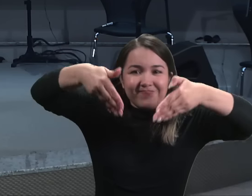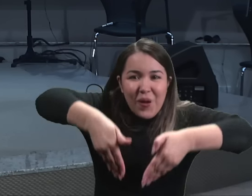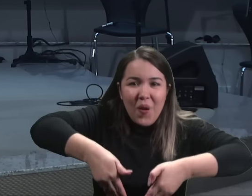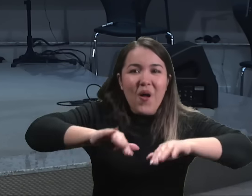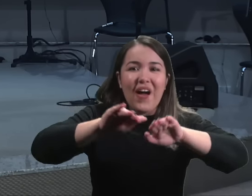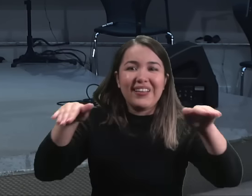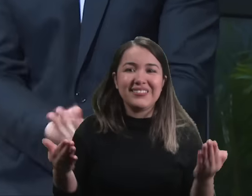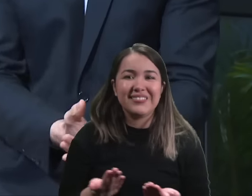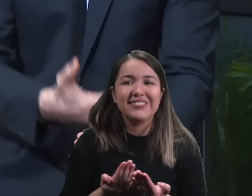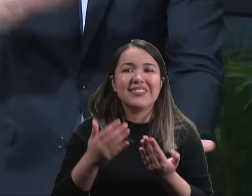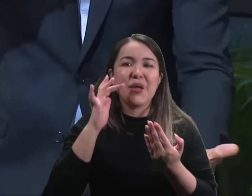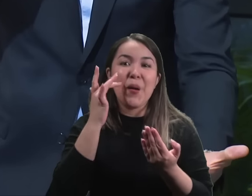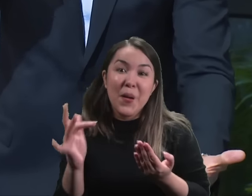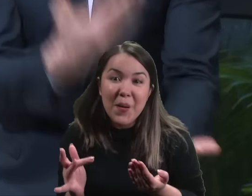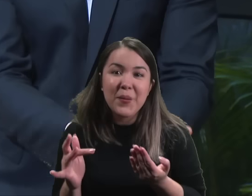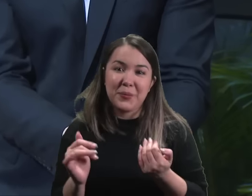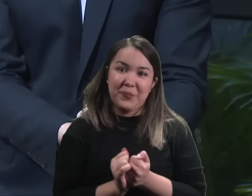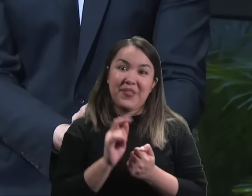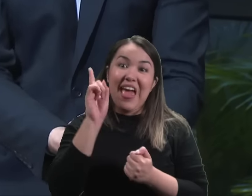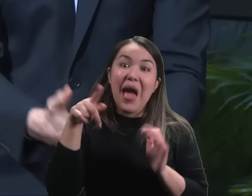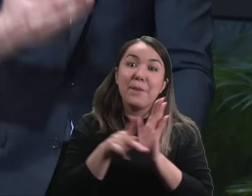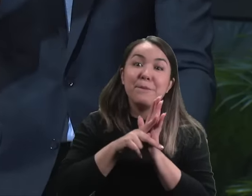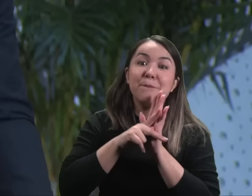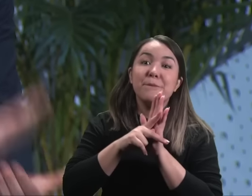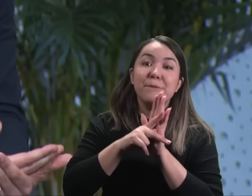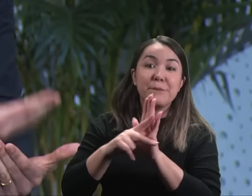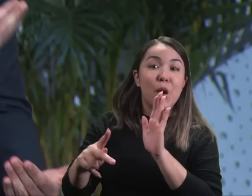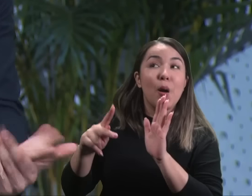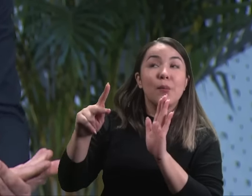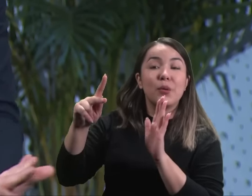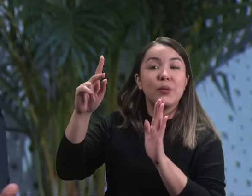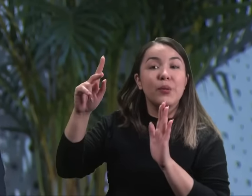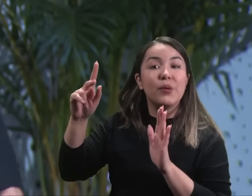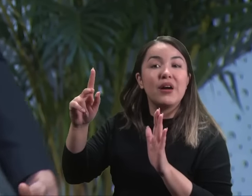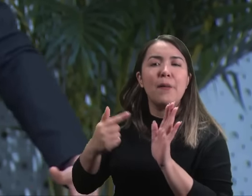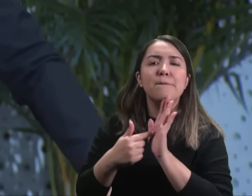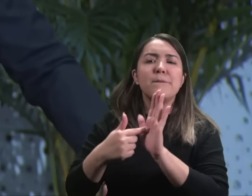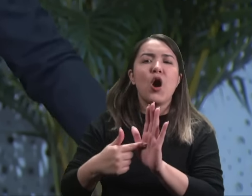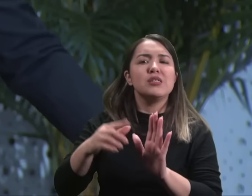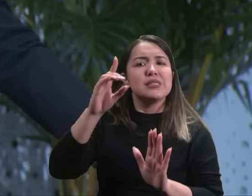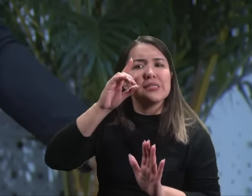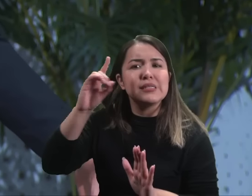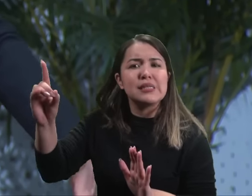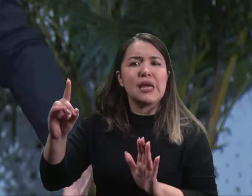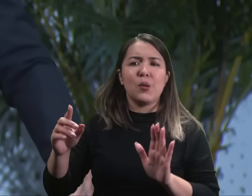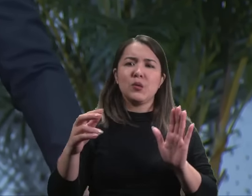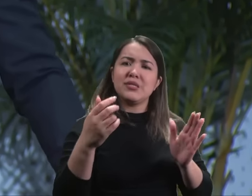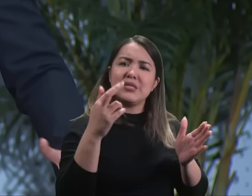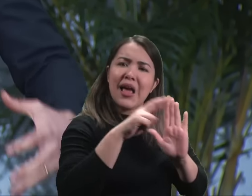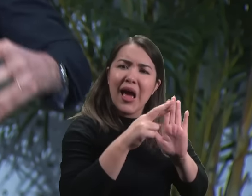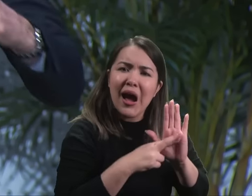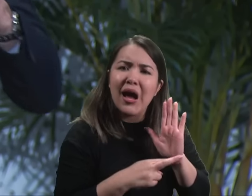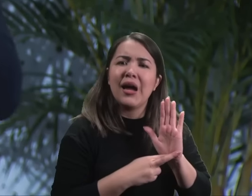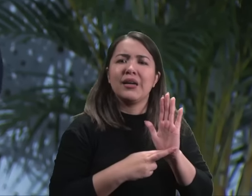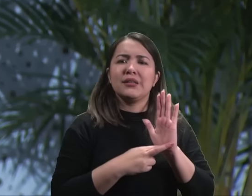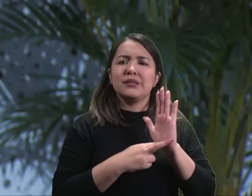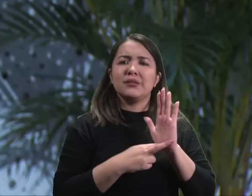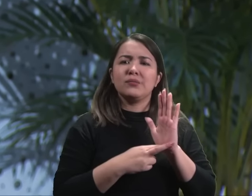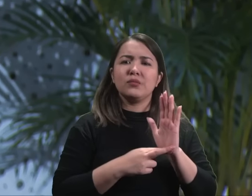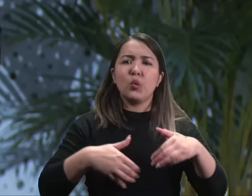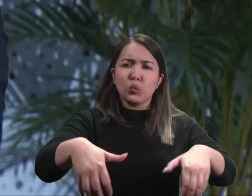fundamento do seu trono do seu caráter e este Trono representado então pela Arca da Aliança que